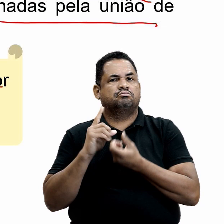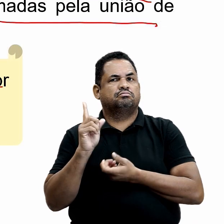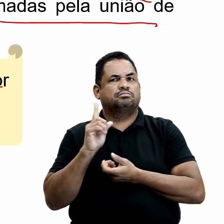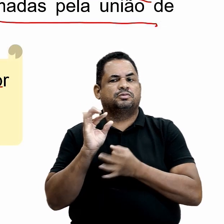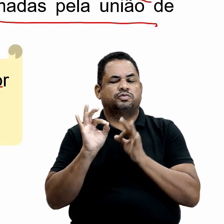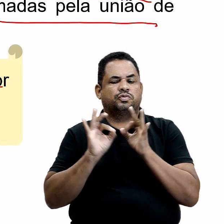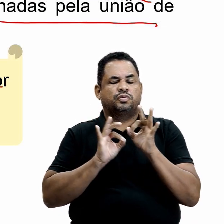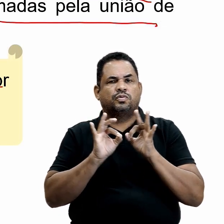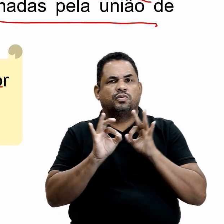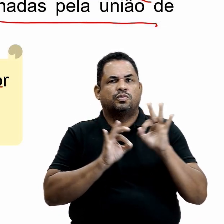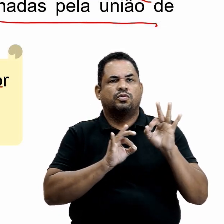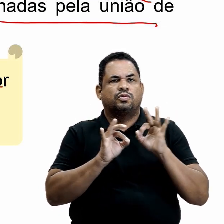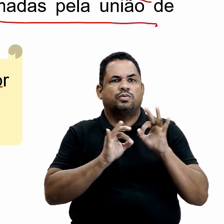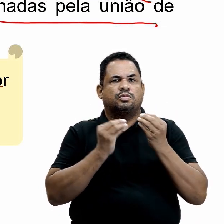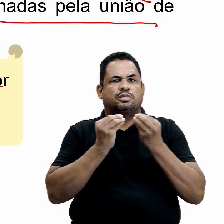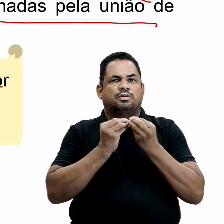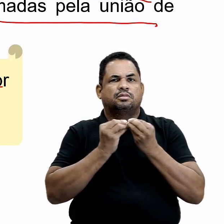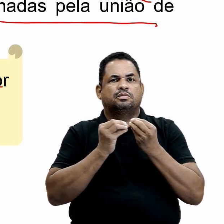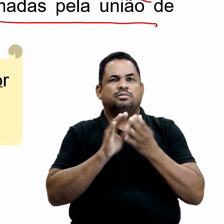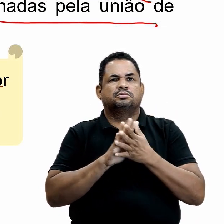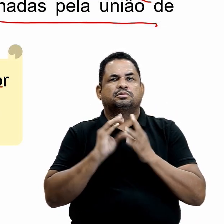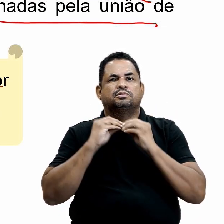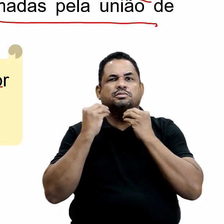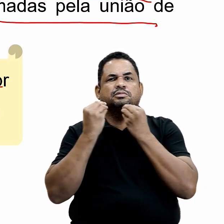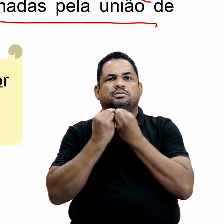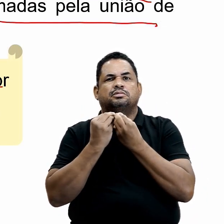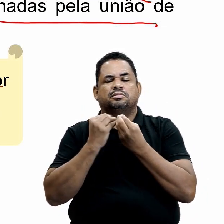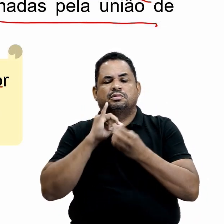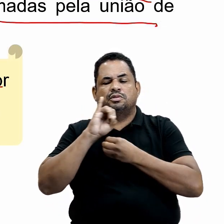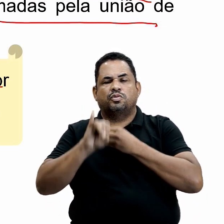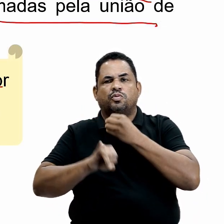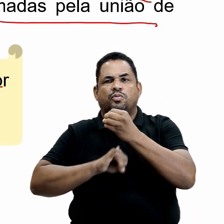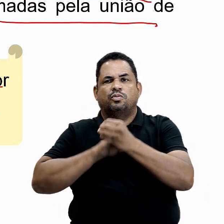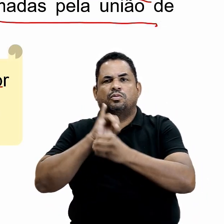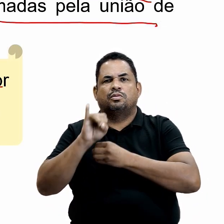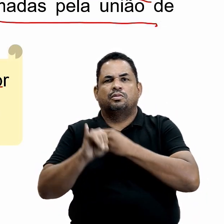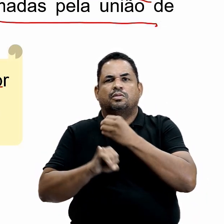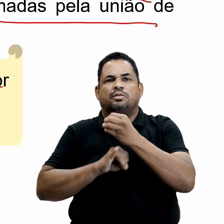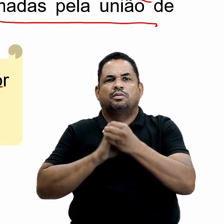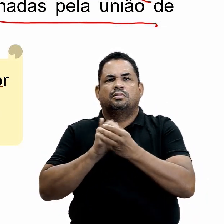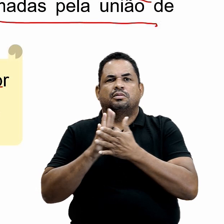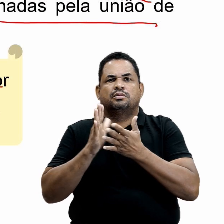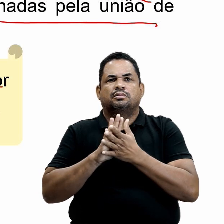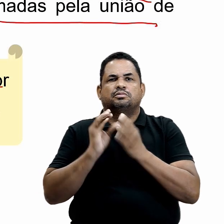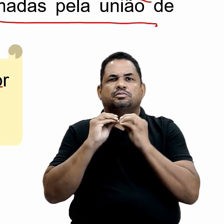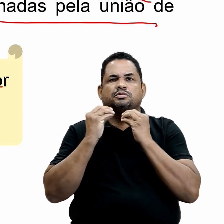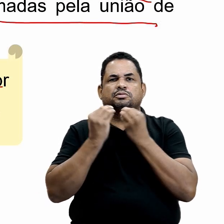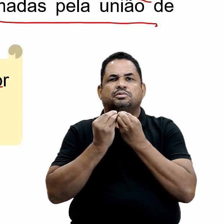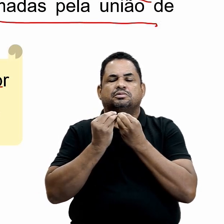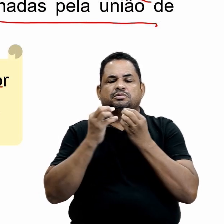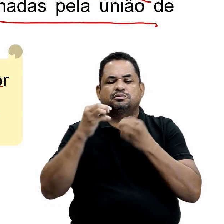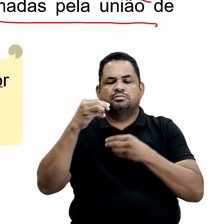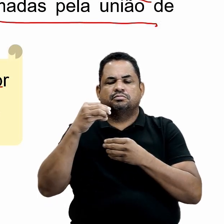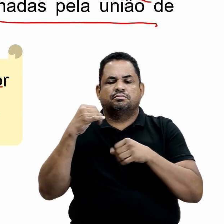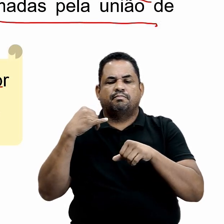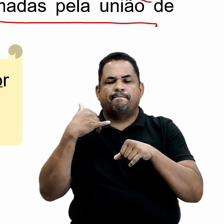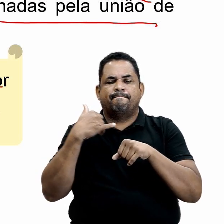formadas por molécula, ou seja, são as substâncias iônicas e as substâncias metálicas. Isso aí